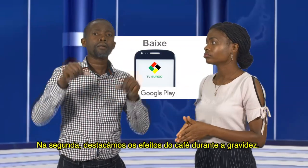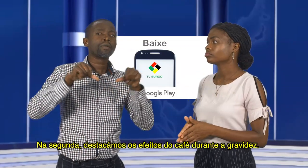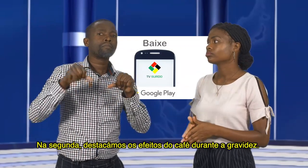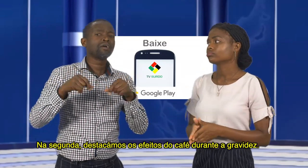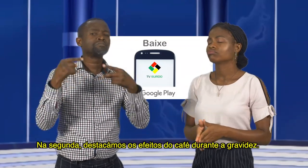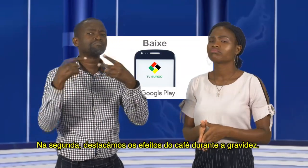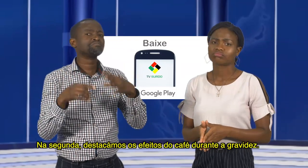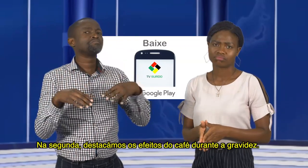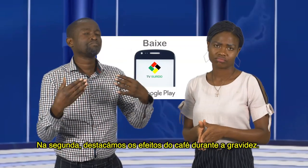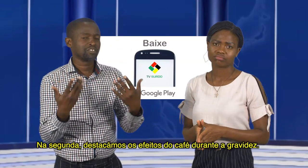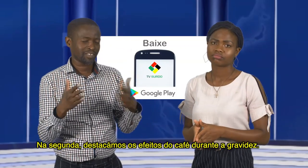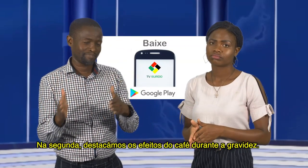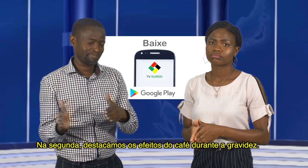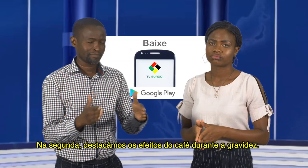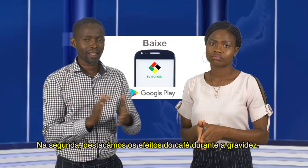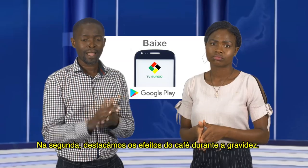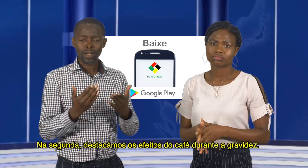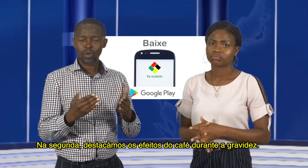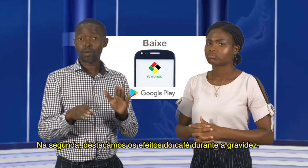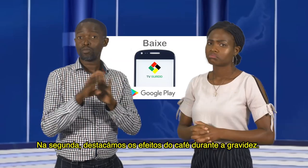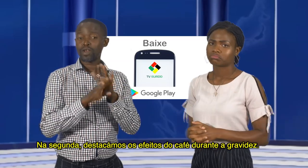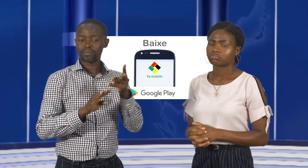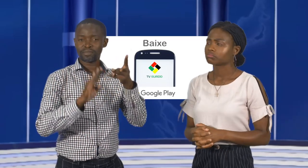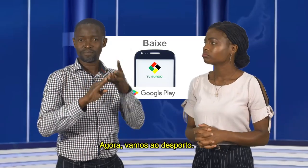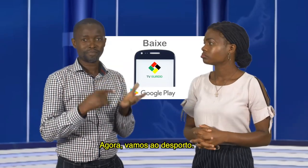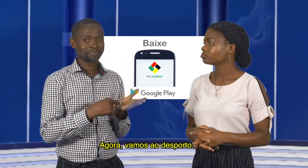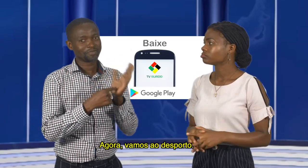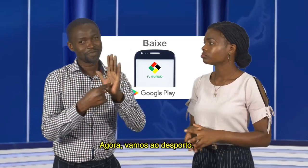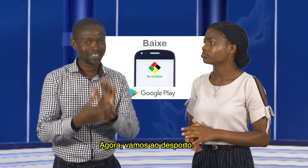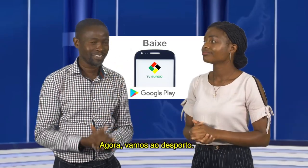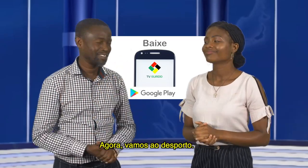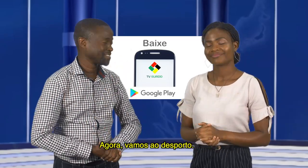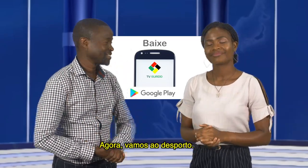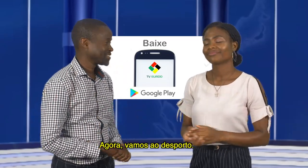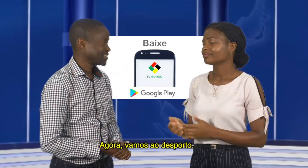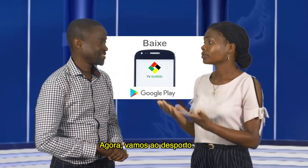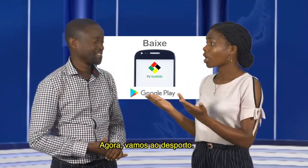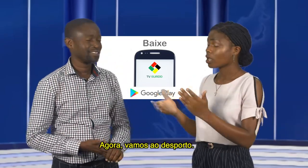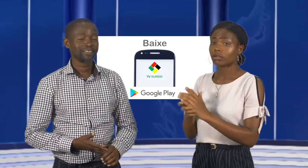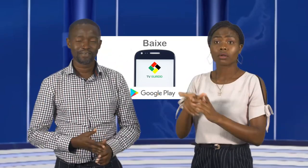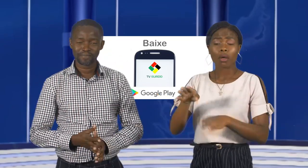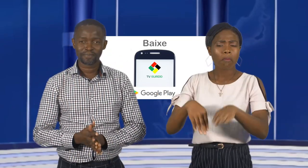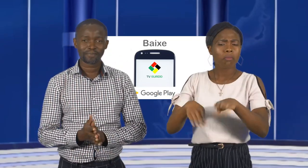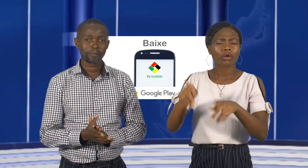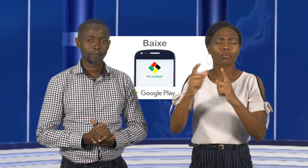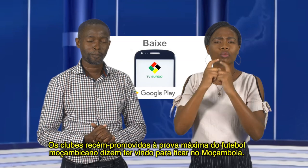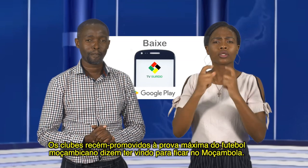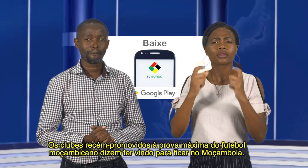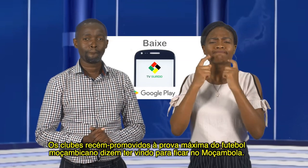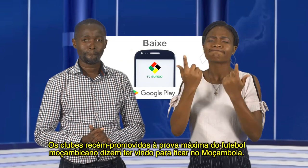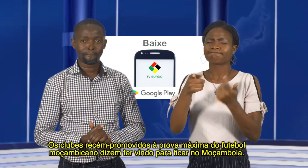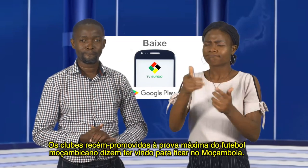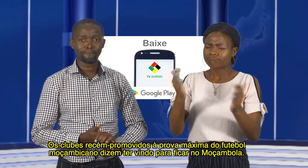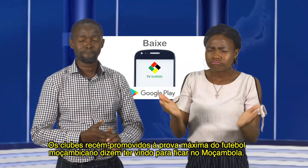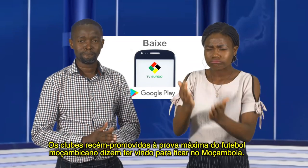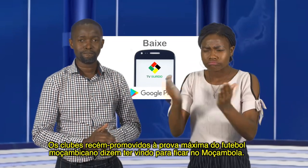destacamos os efeitos do café durante a gravidez. Agora, vamos ao desporto. Os